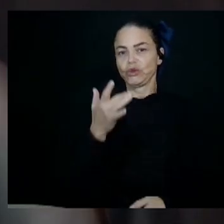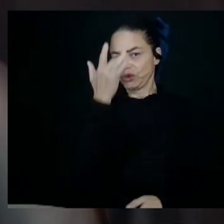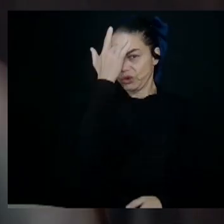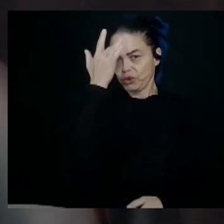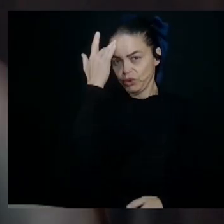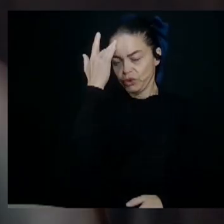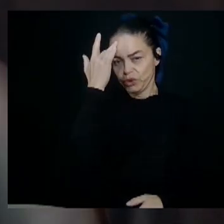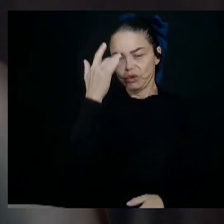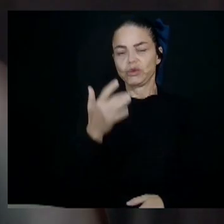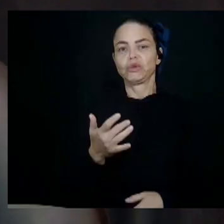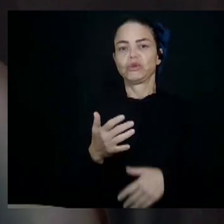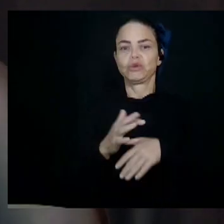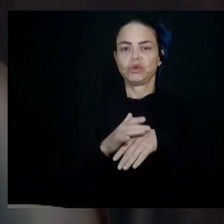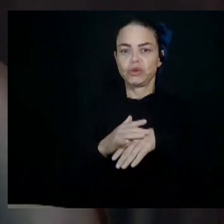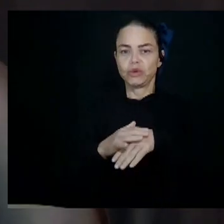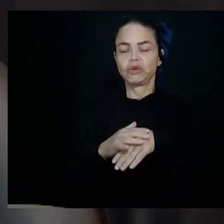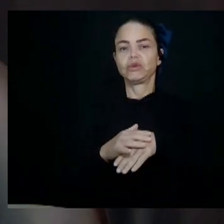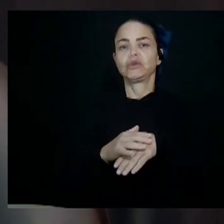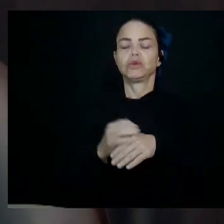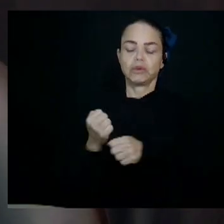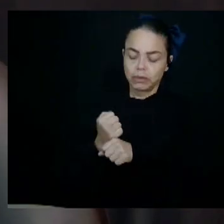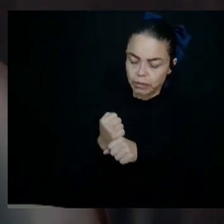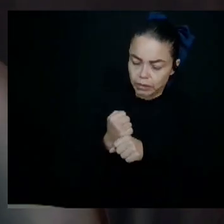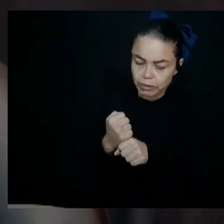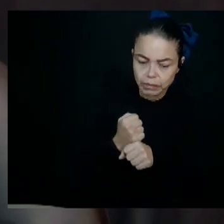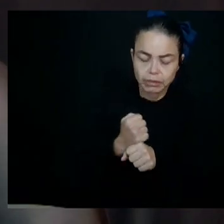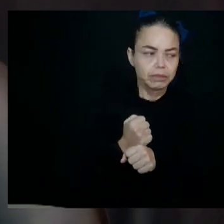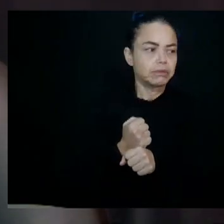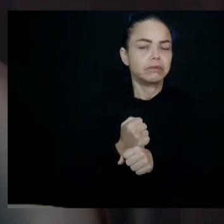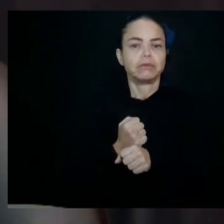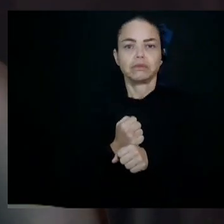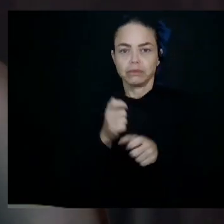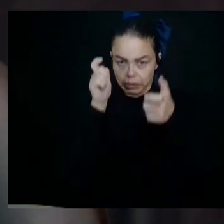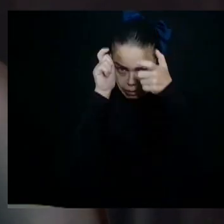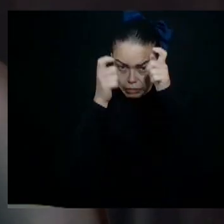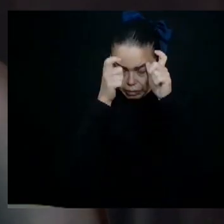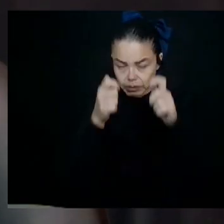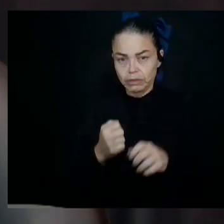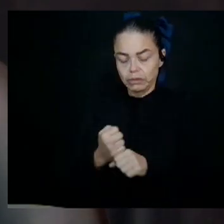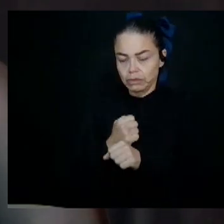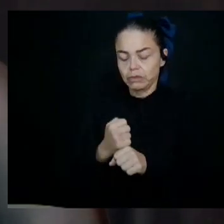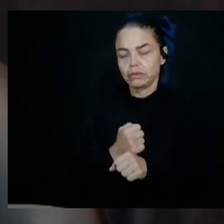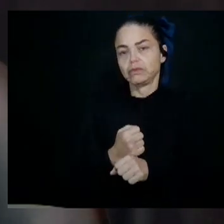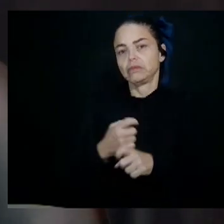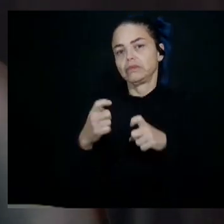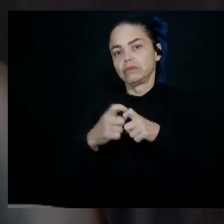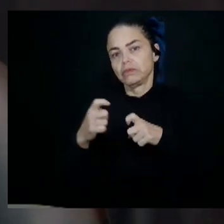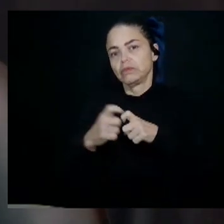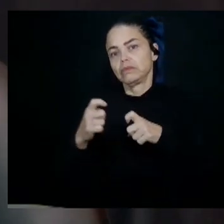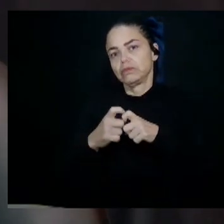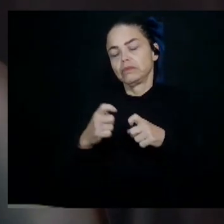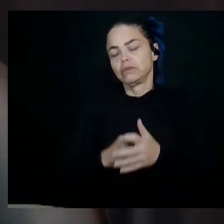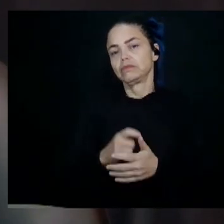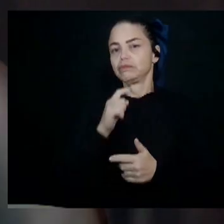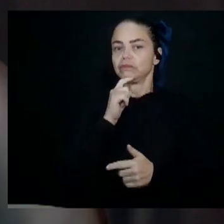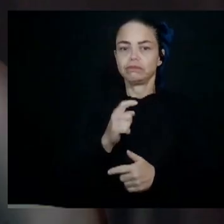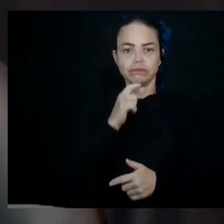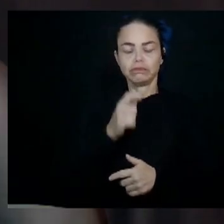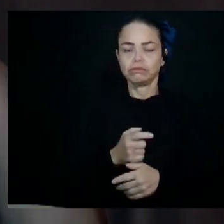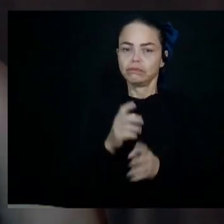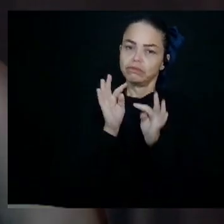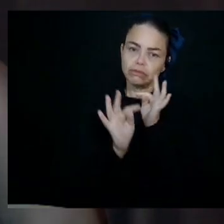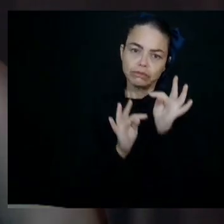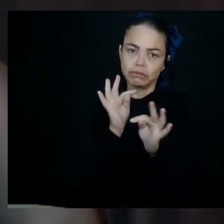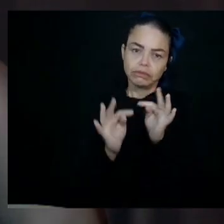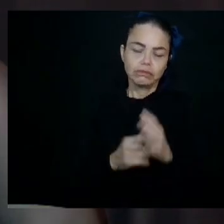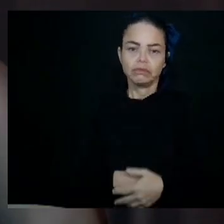Eu fiquei por anos passando por médicos que, como não conseguiam tratar,